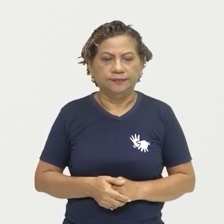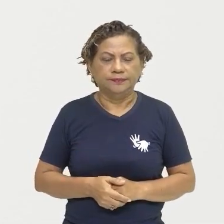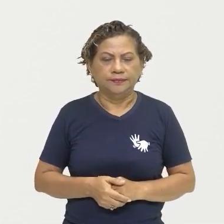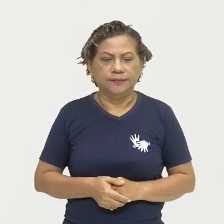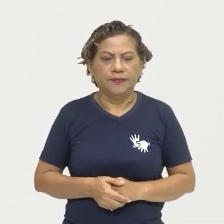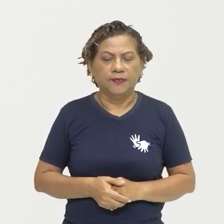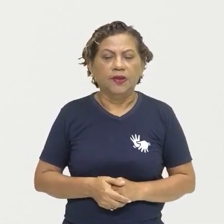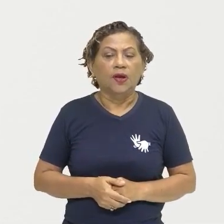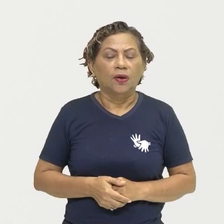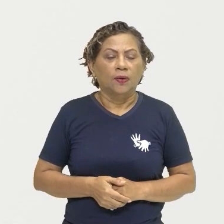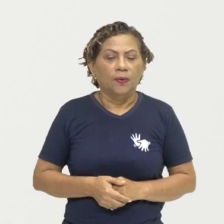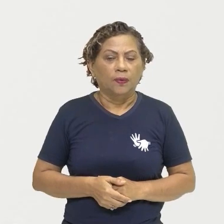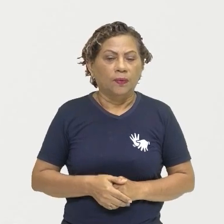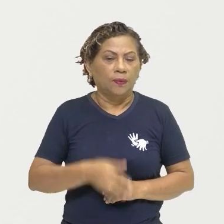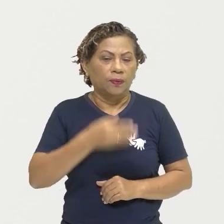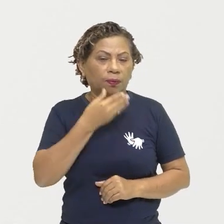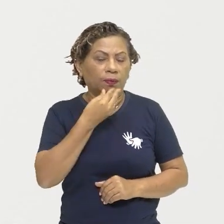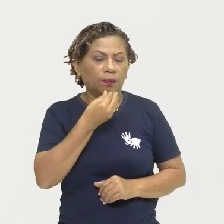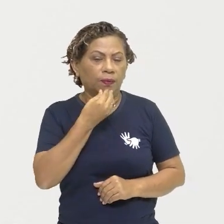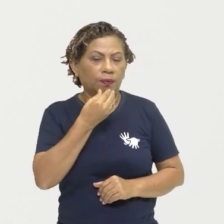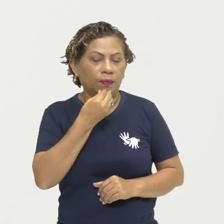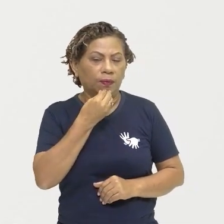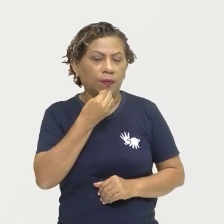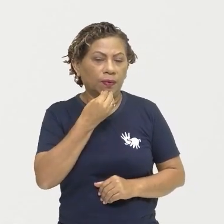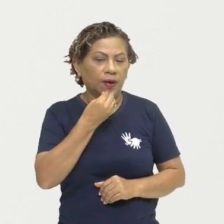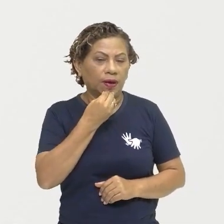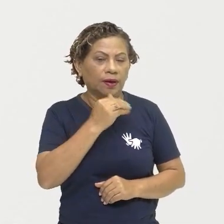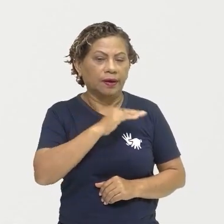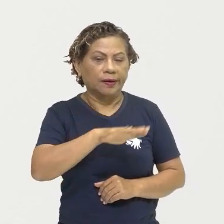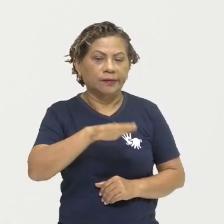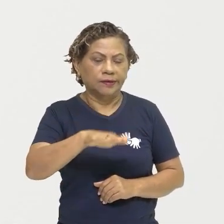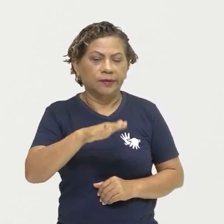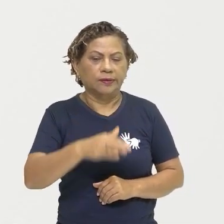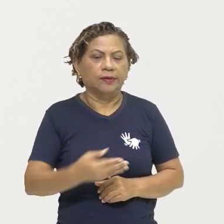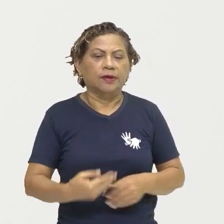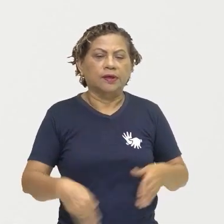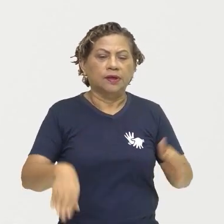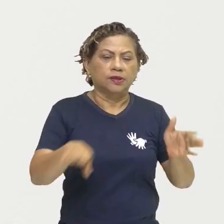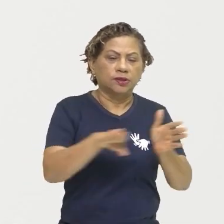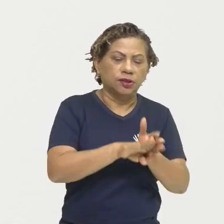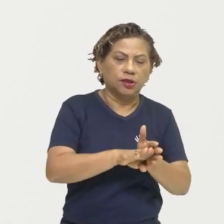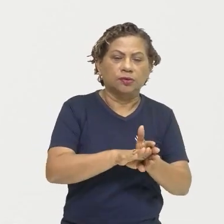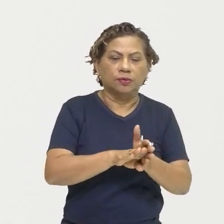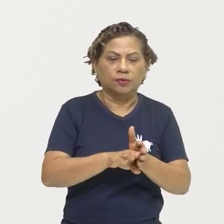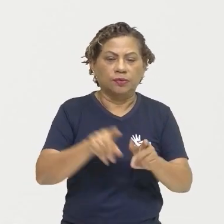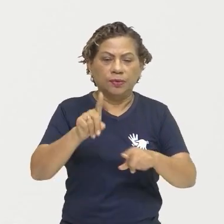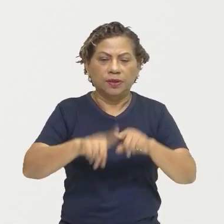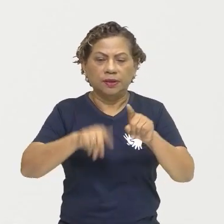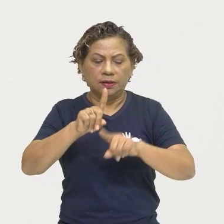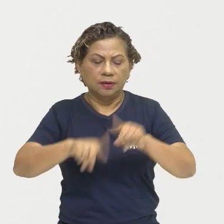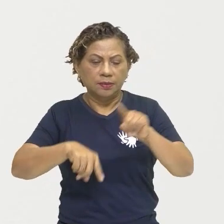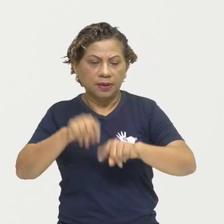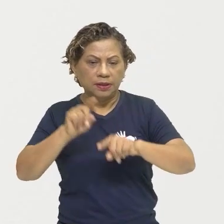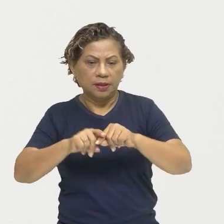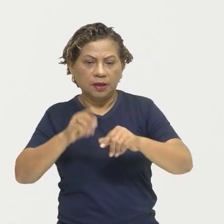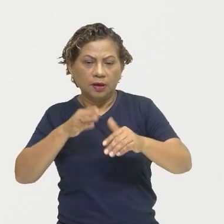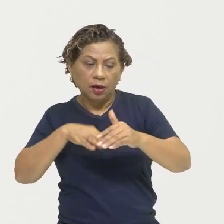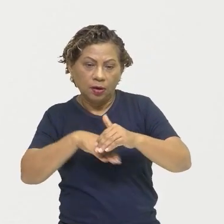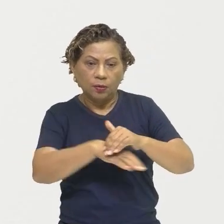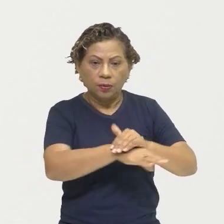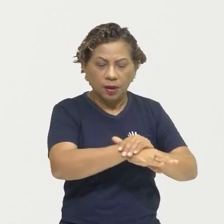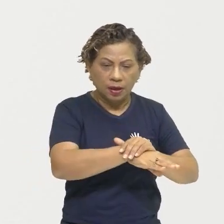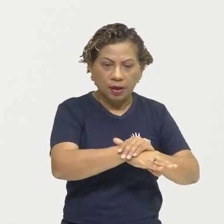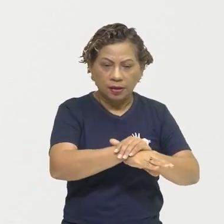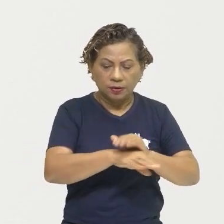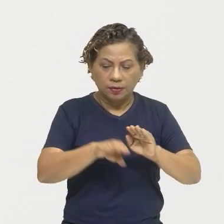O garoto chegou, vírgula. Guardou seus objetos, vírgula. Debruçou sobre a mesa sem nada dizer.